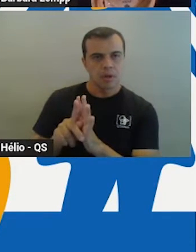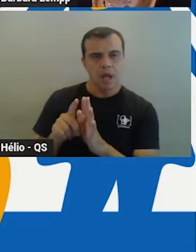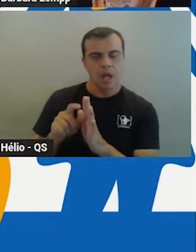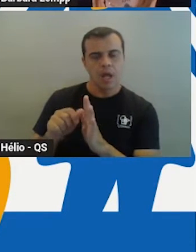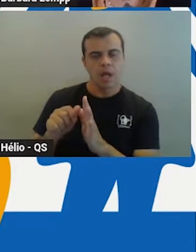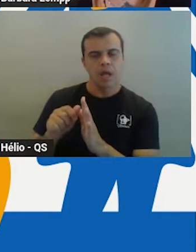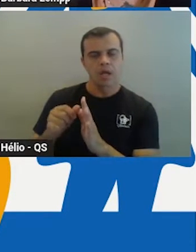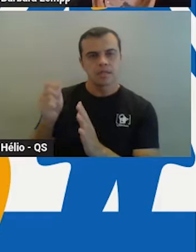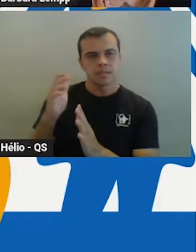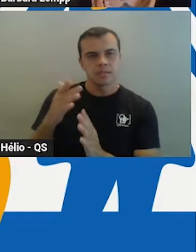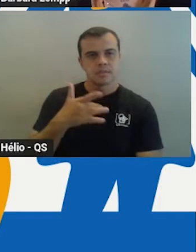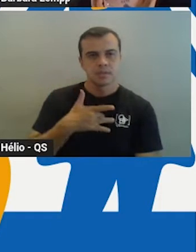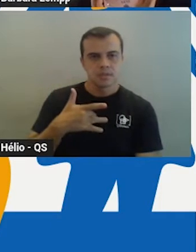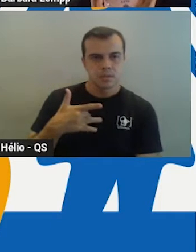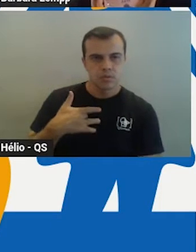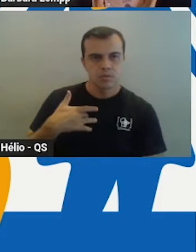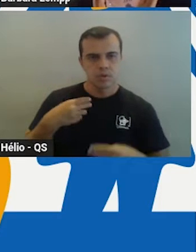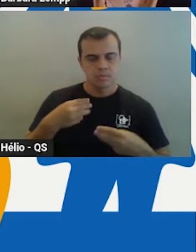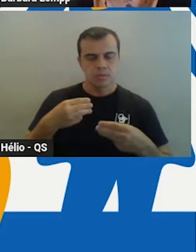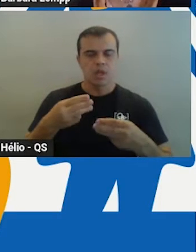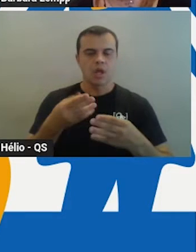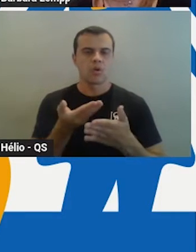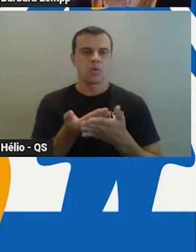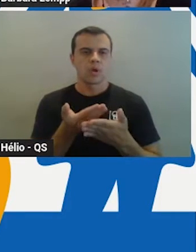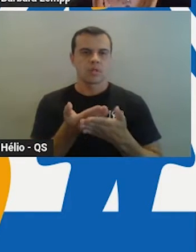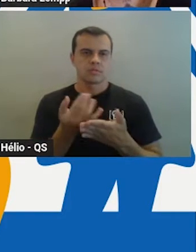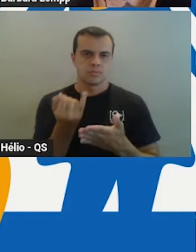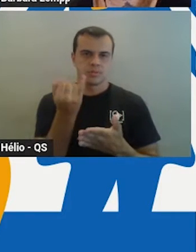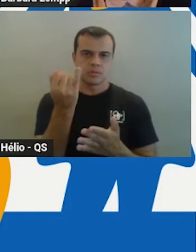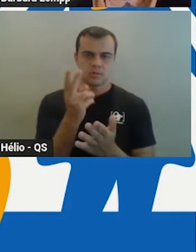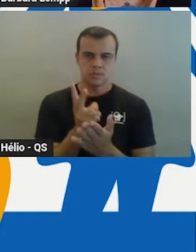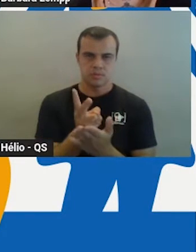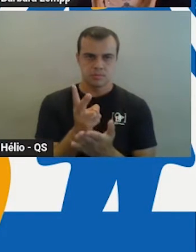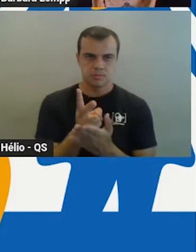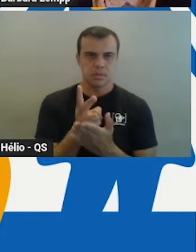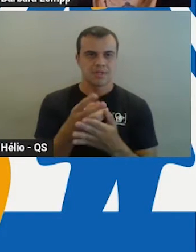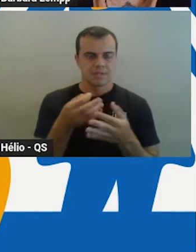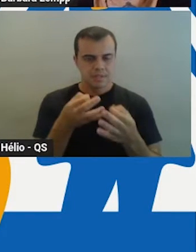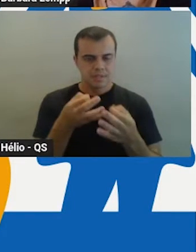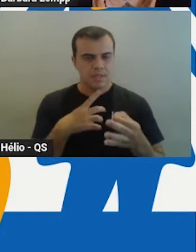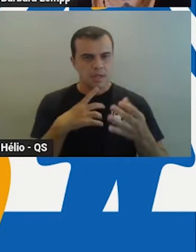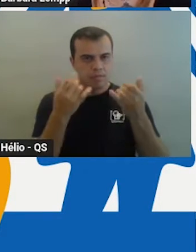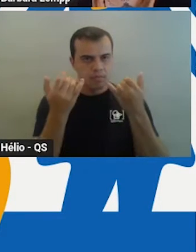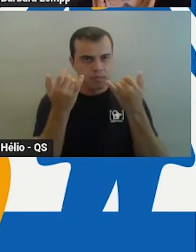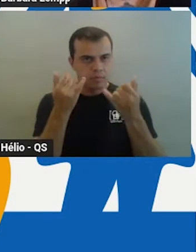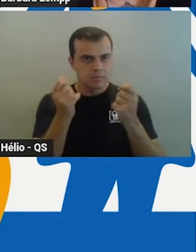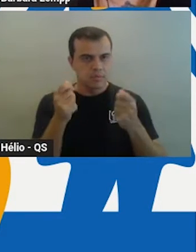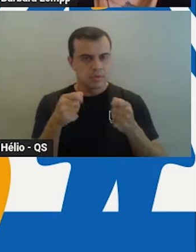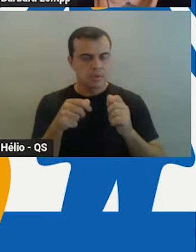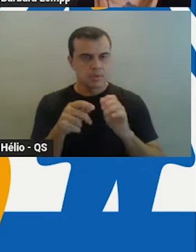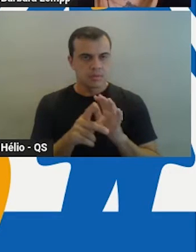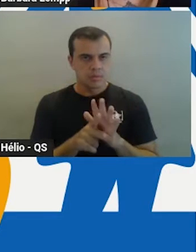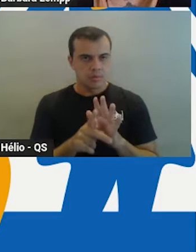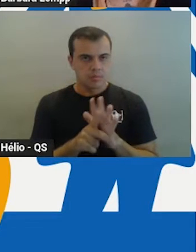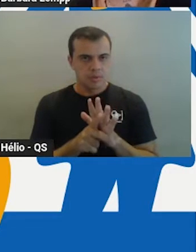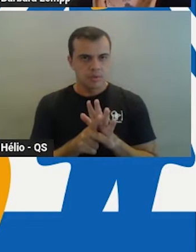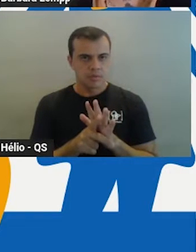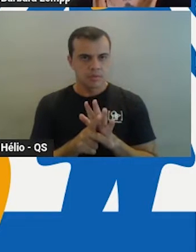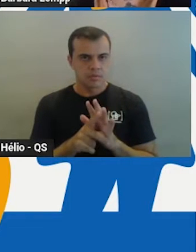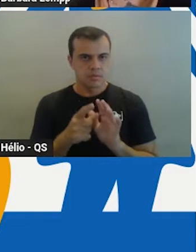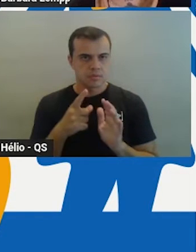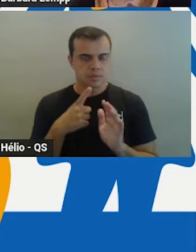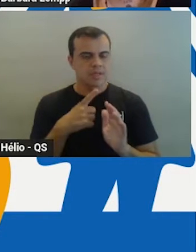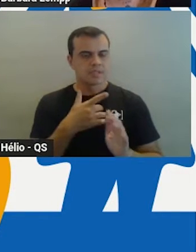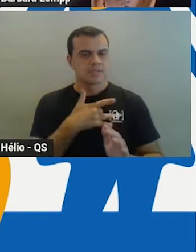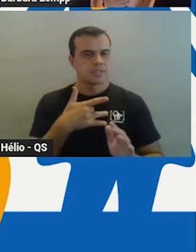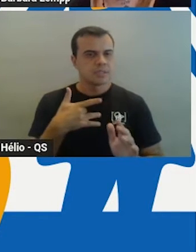Nacional de Saúde, o Ministério da Educação, que tem papéis importantíssimos, que garantem as informações sobre os planos, né, de